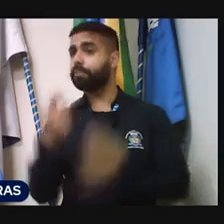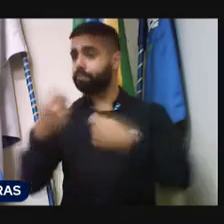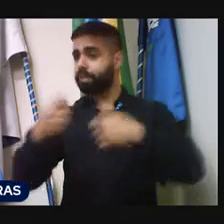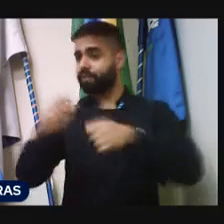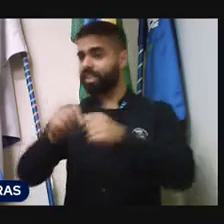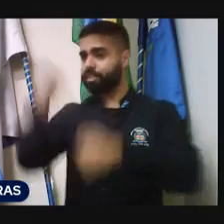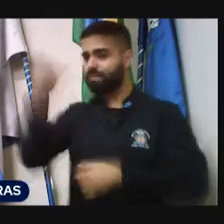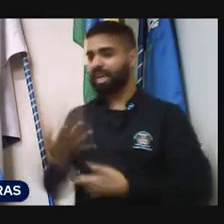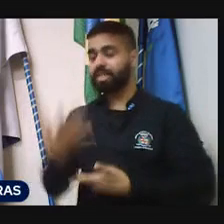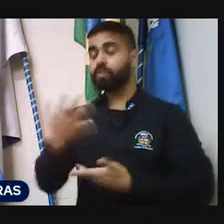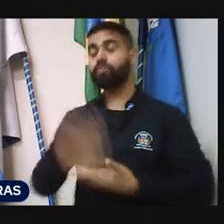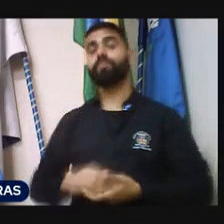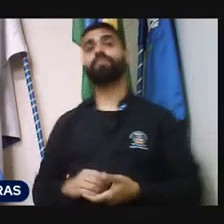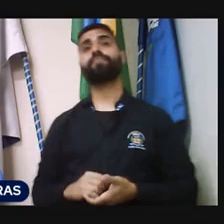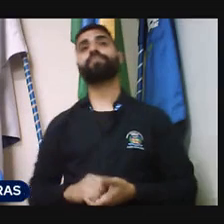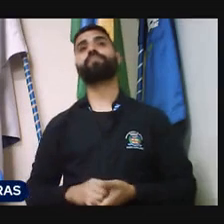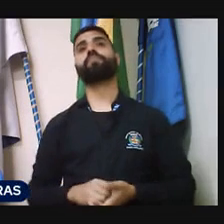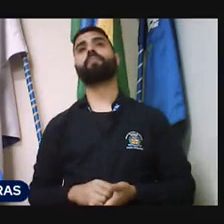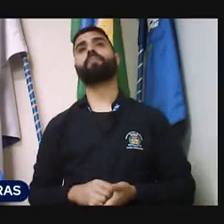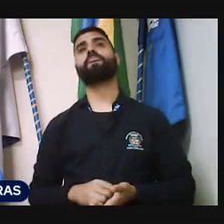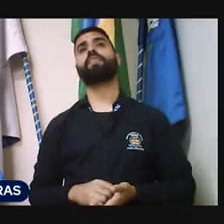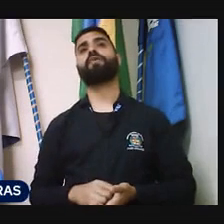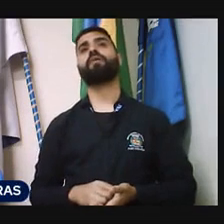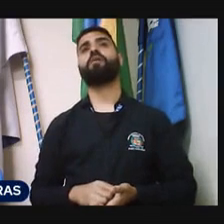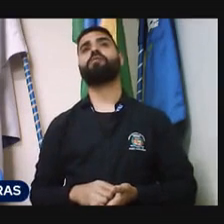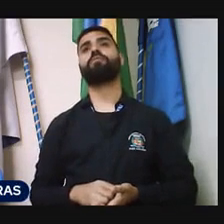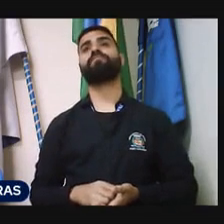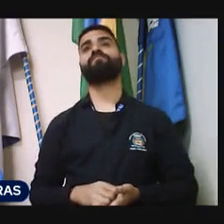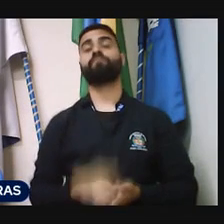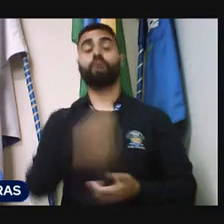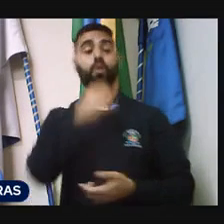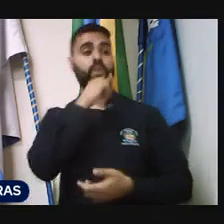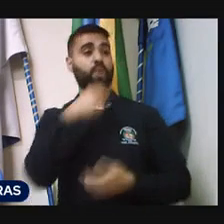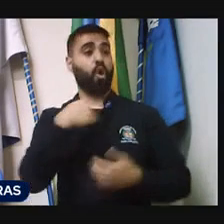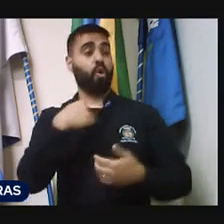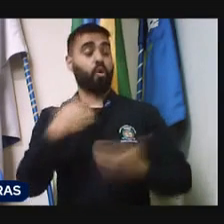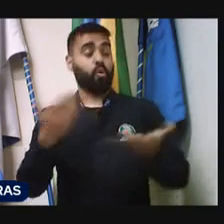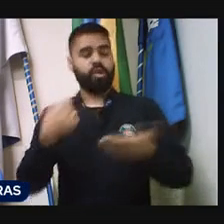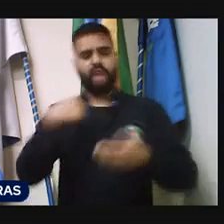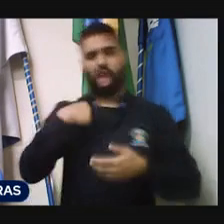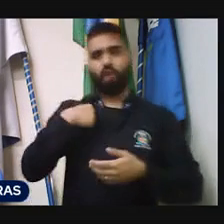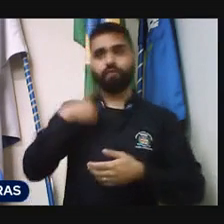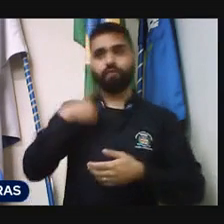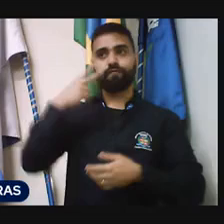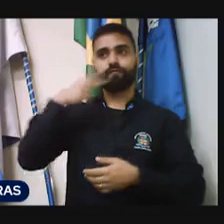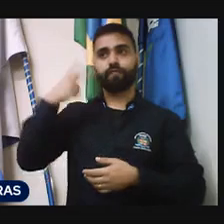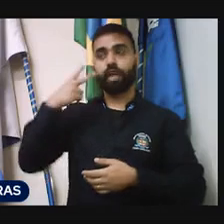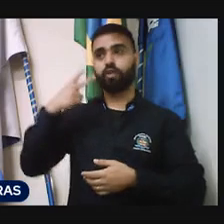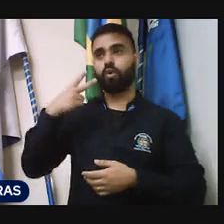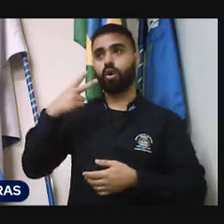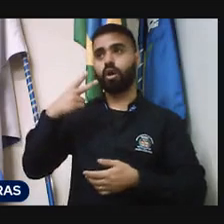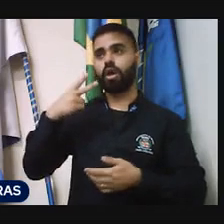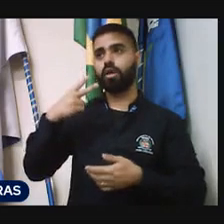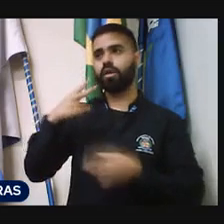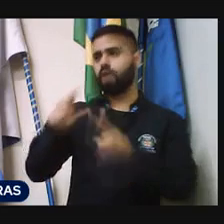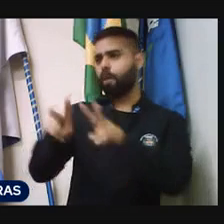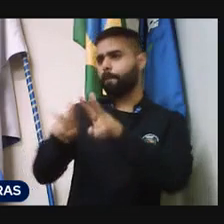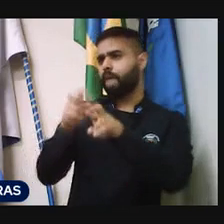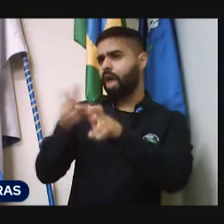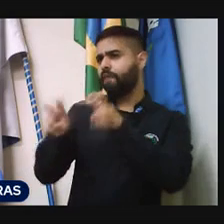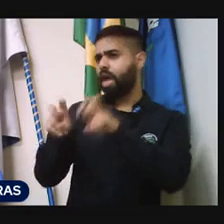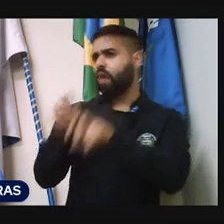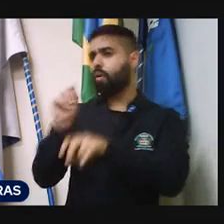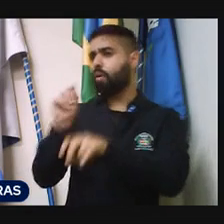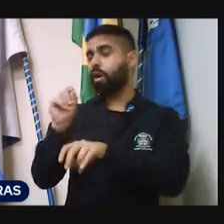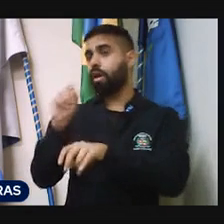né ah não não não tem como o Angel ser Vereador e ver aqui Como já aconteceu várias vezes